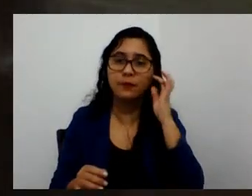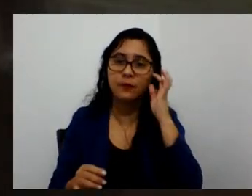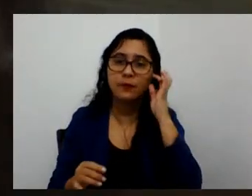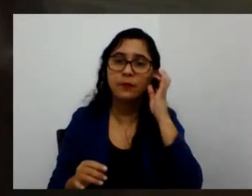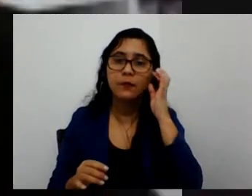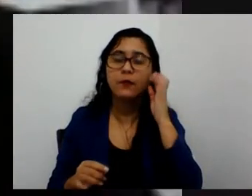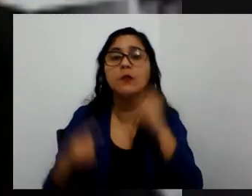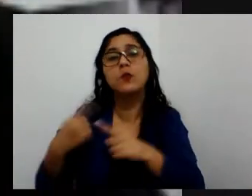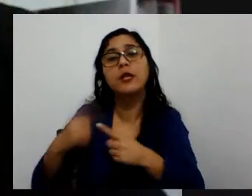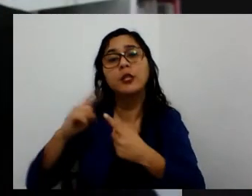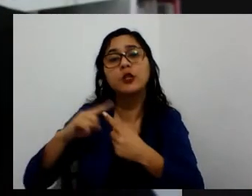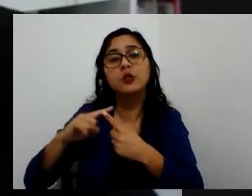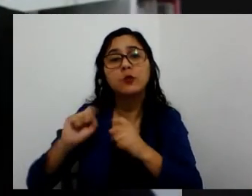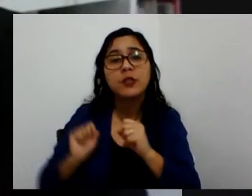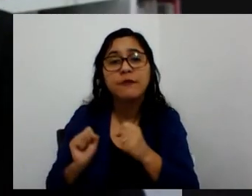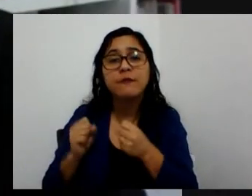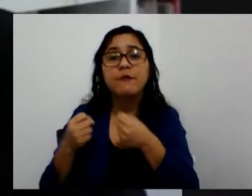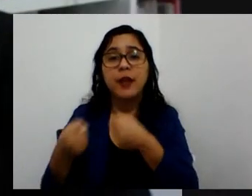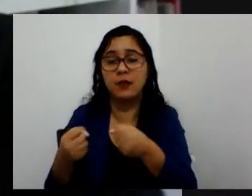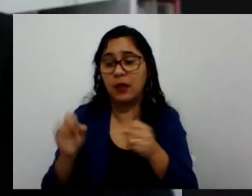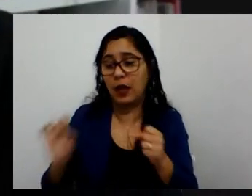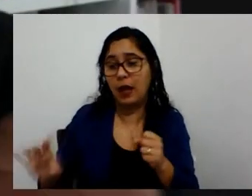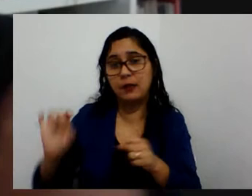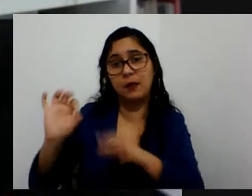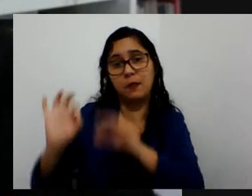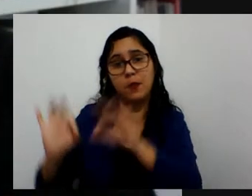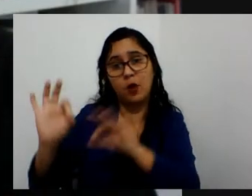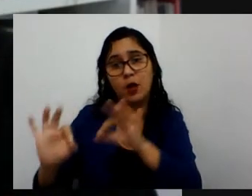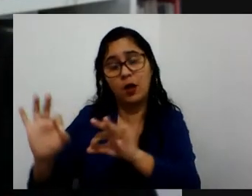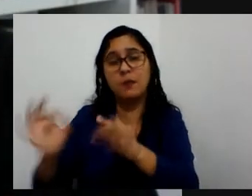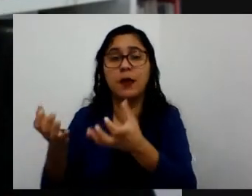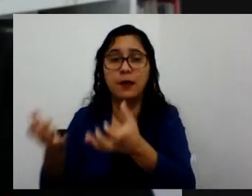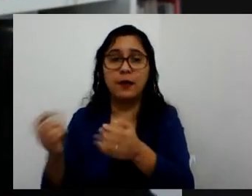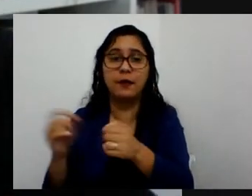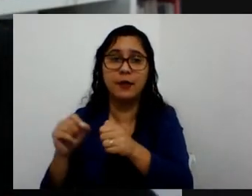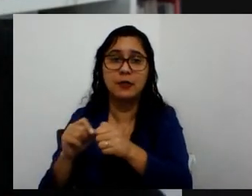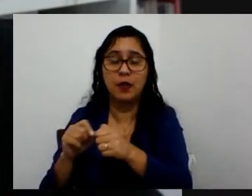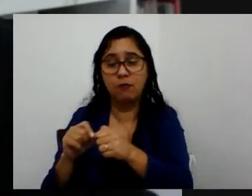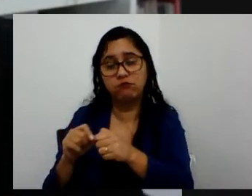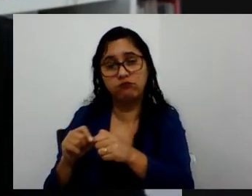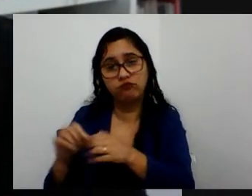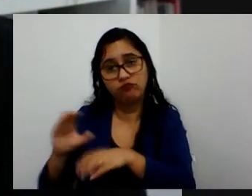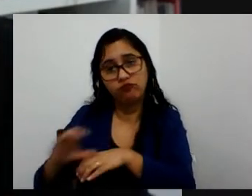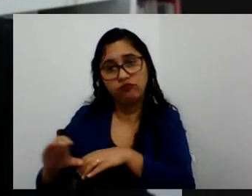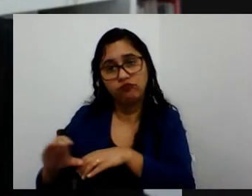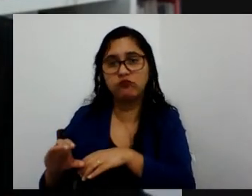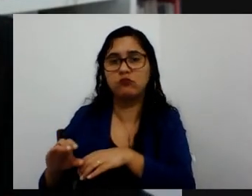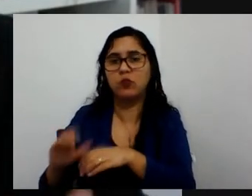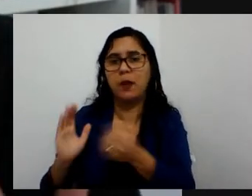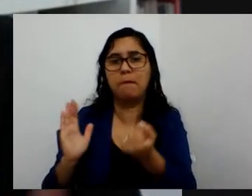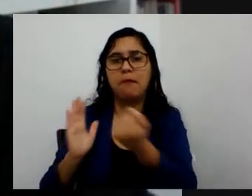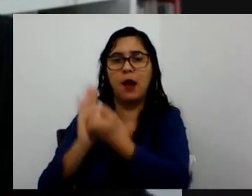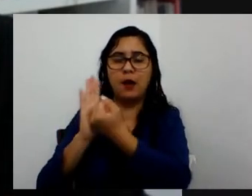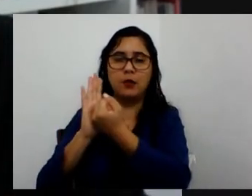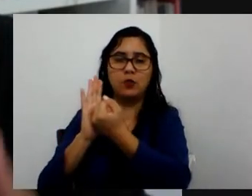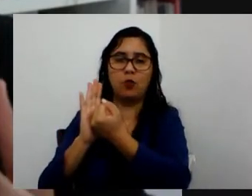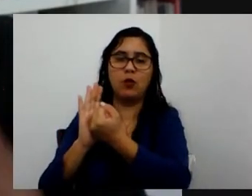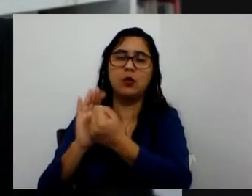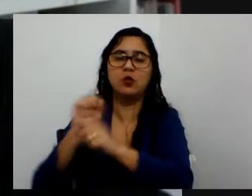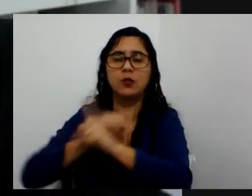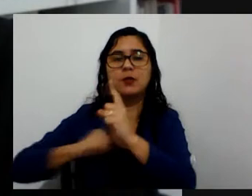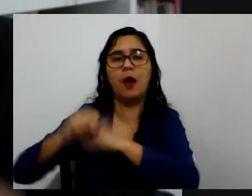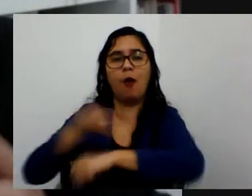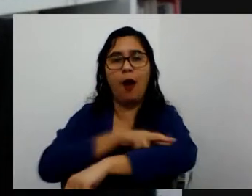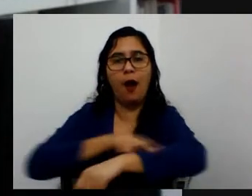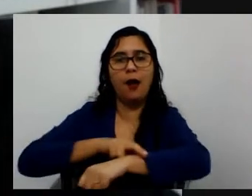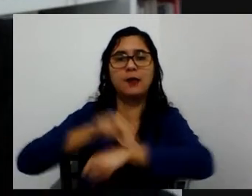de enfrentamento que os programas pretendem fazer com base em suas especificidades, com base em marcadores sociais que são de raça, de